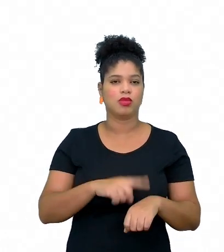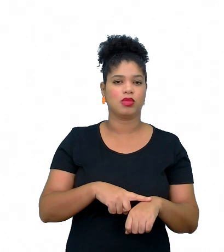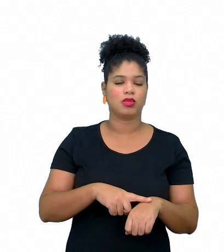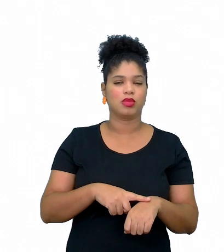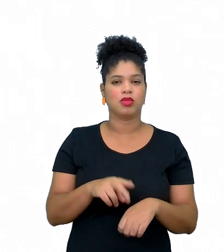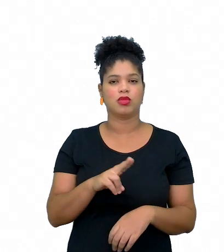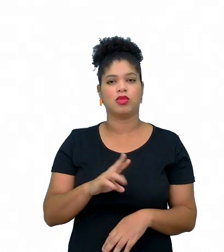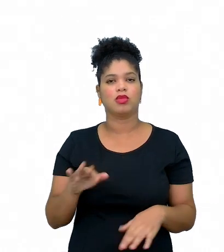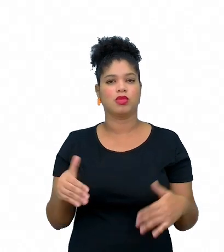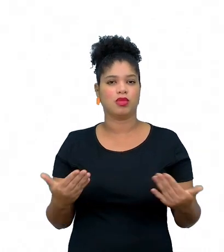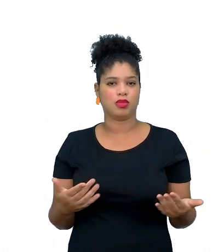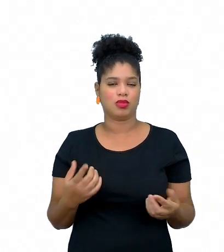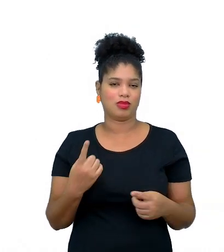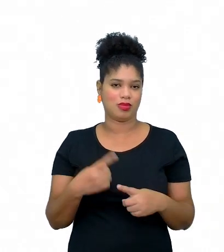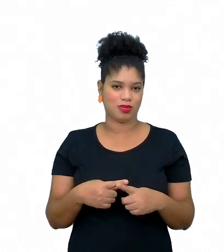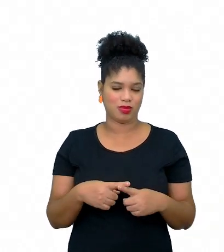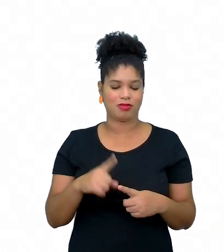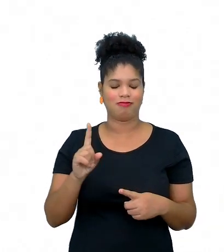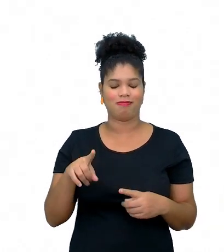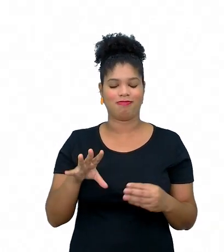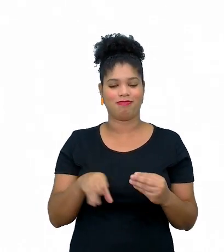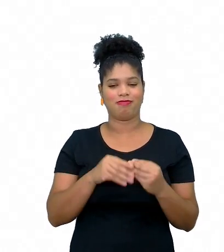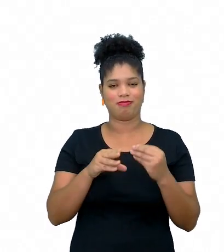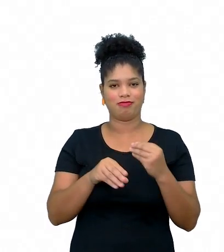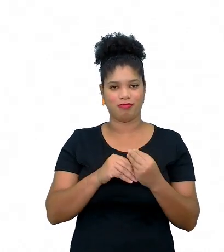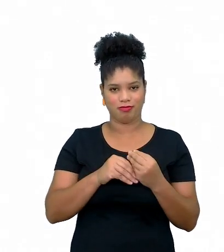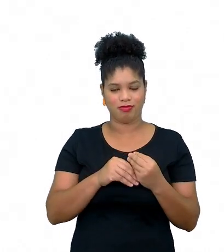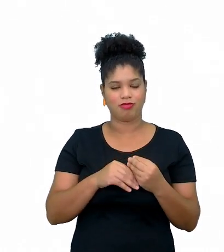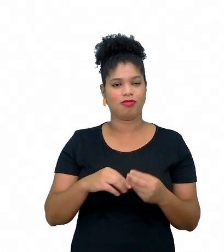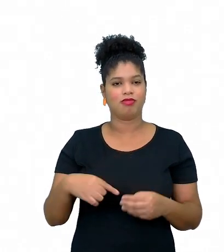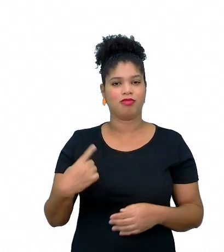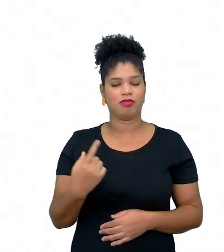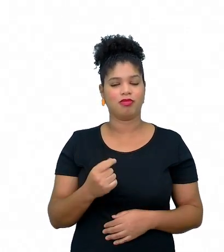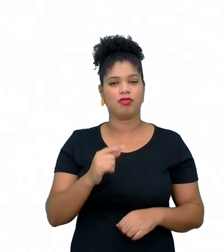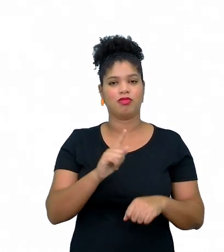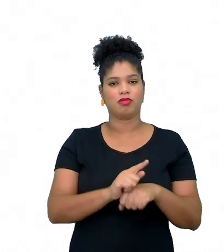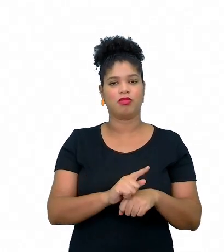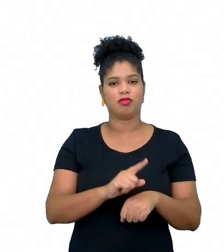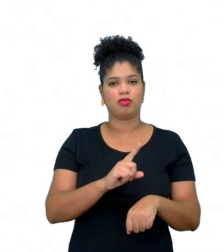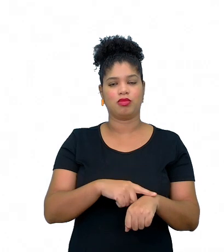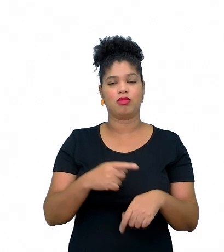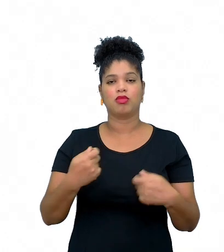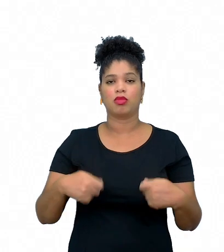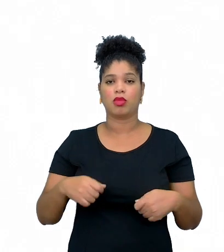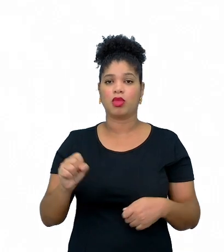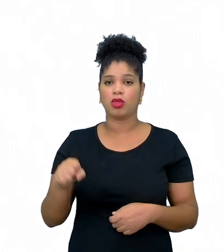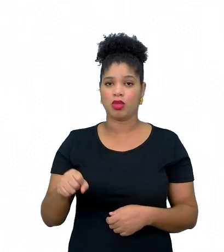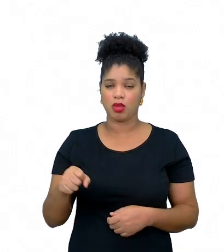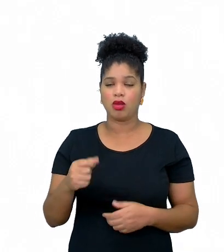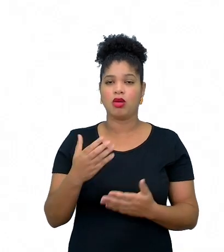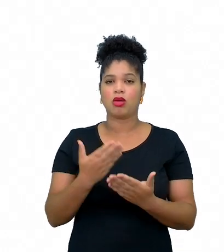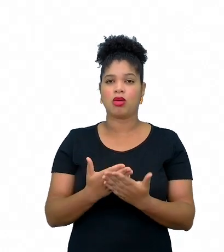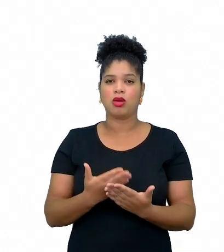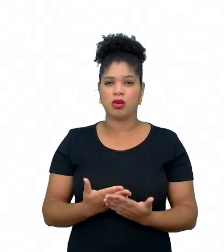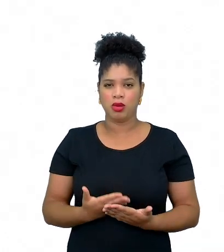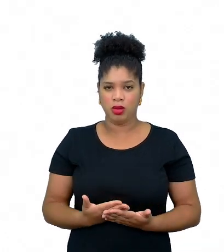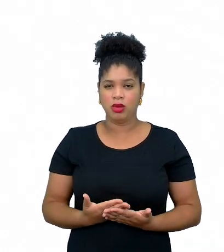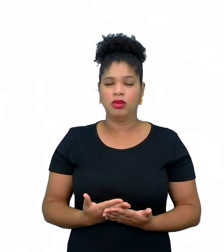usado, porque ele é um elemento que a gente precisa ser gestor do tempo também, para que a aula não